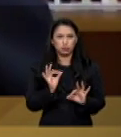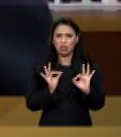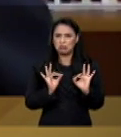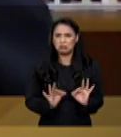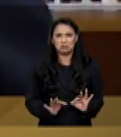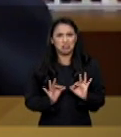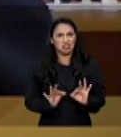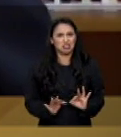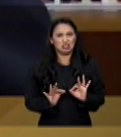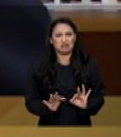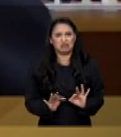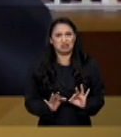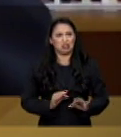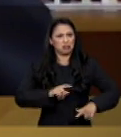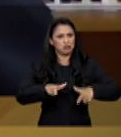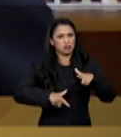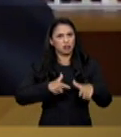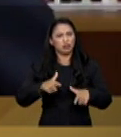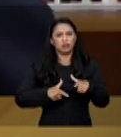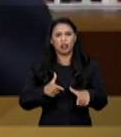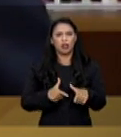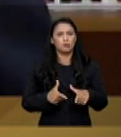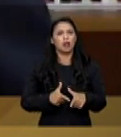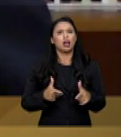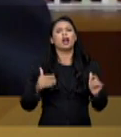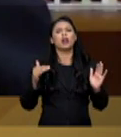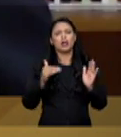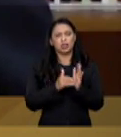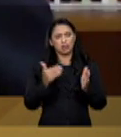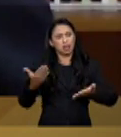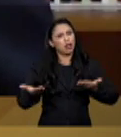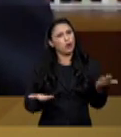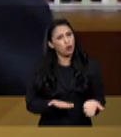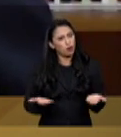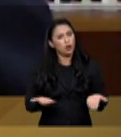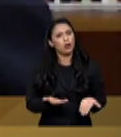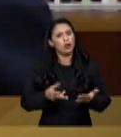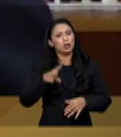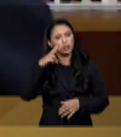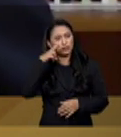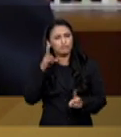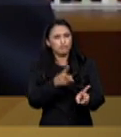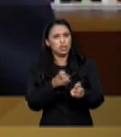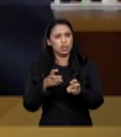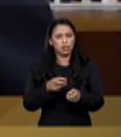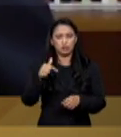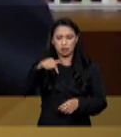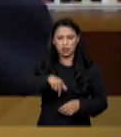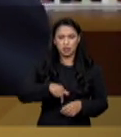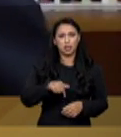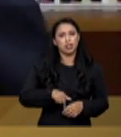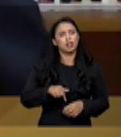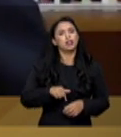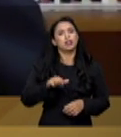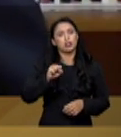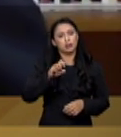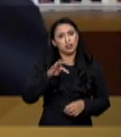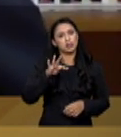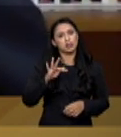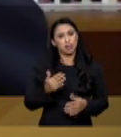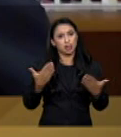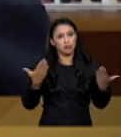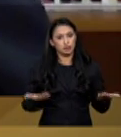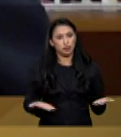integridade, talento e altivez ainda pairam para bem nosso nessa casa. E Sua Excelência, e aqui